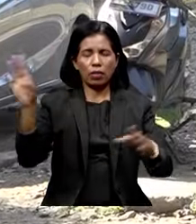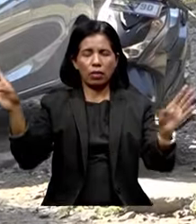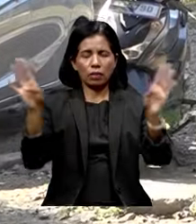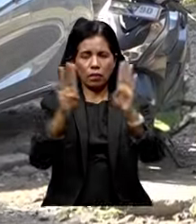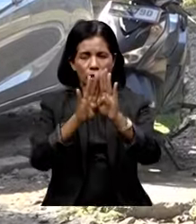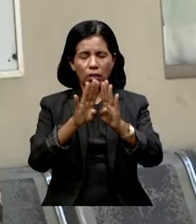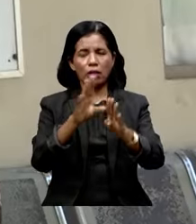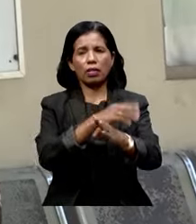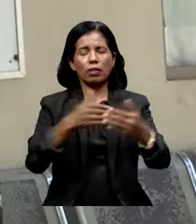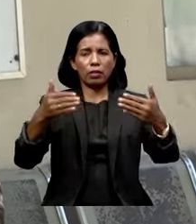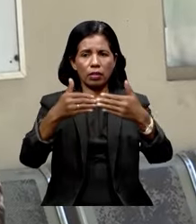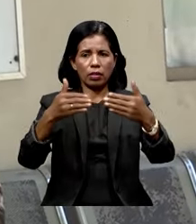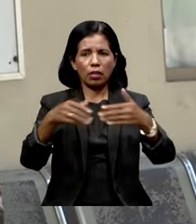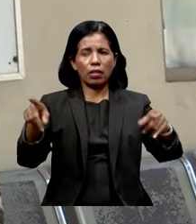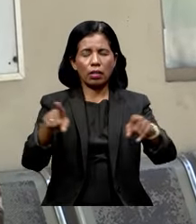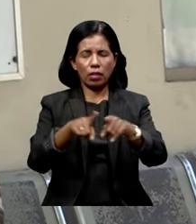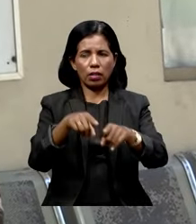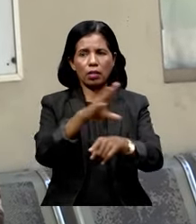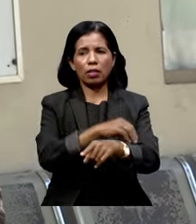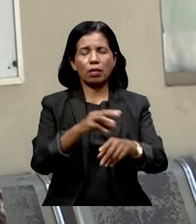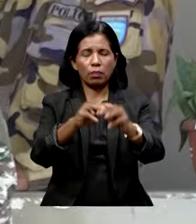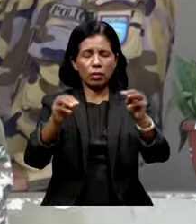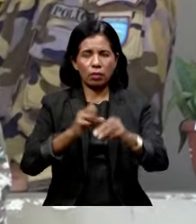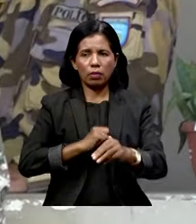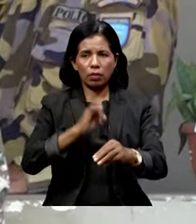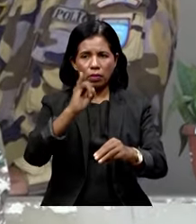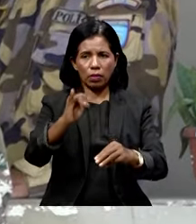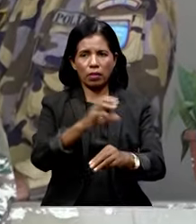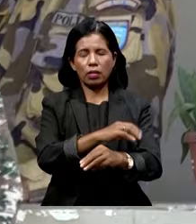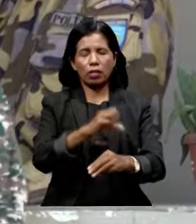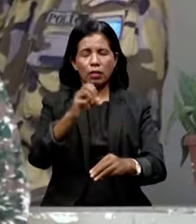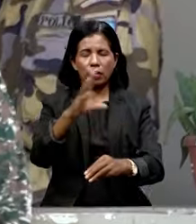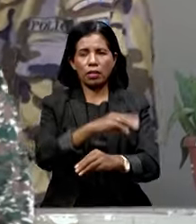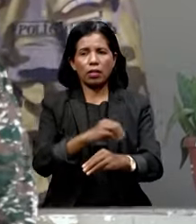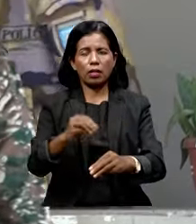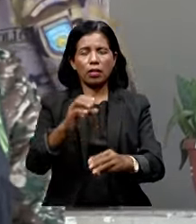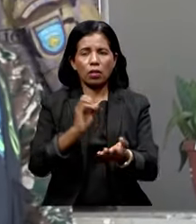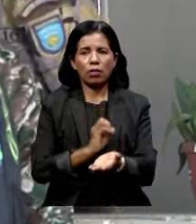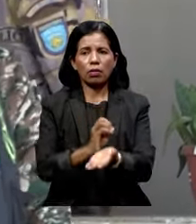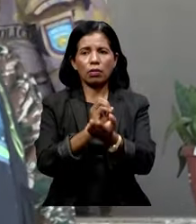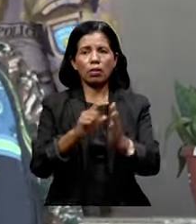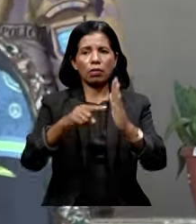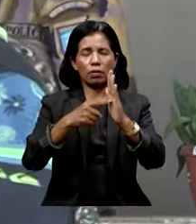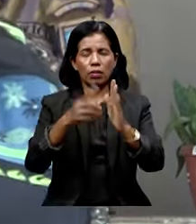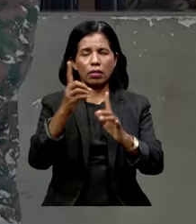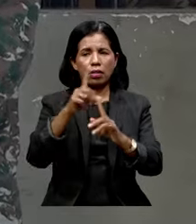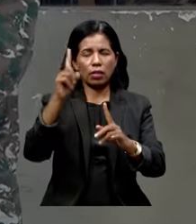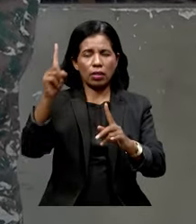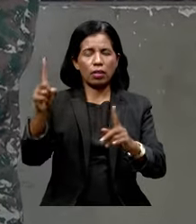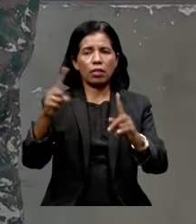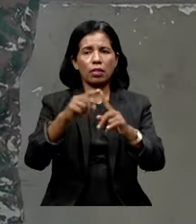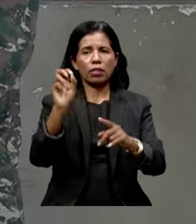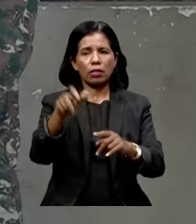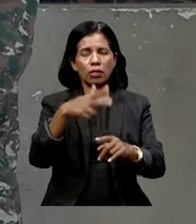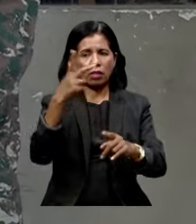provisório fronteira terrestre anesan Salele e a município Covalima, Sakato no Isilo e Kusi, Hahui e Lorong Ida, Tolorong San Resinghat